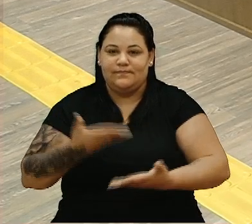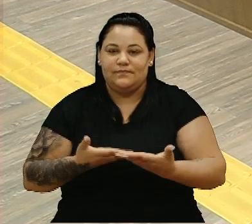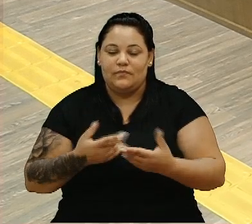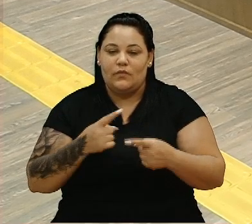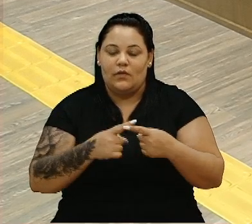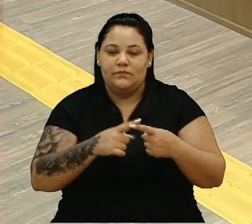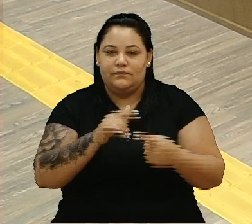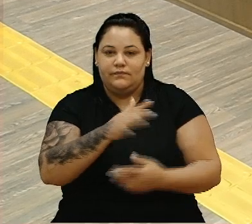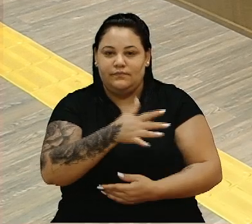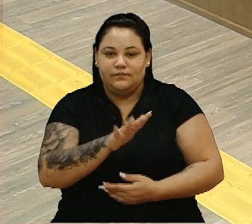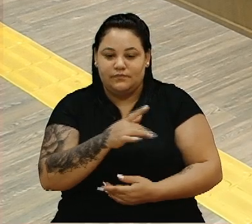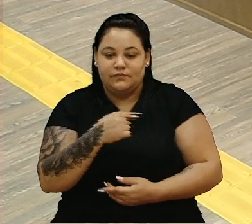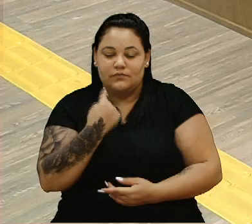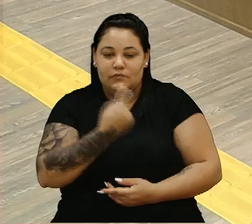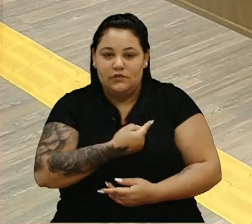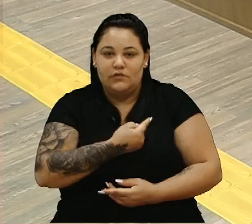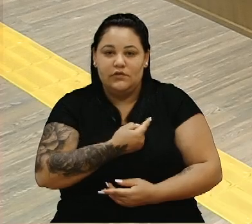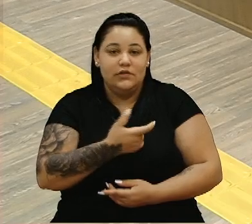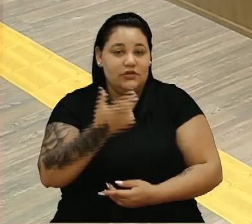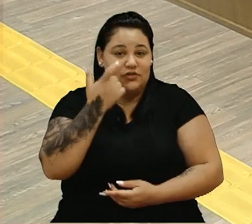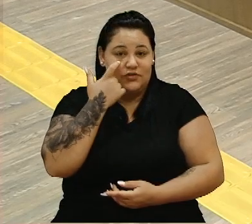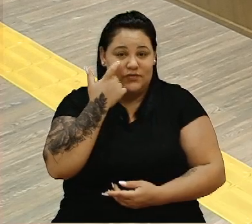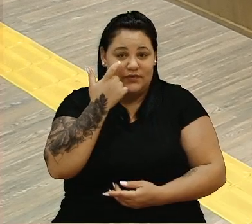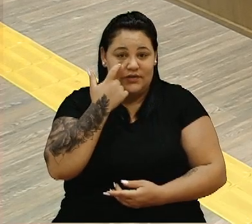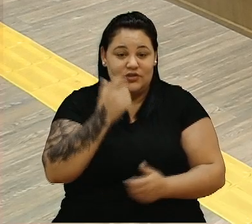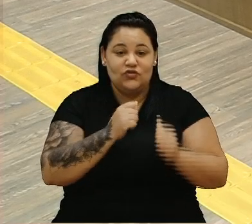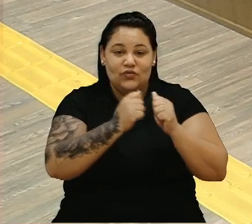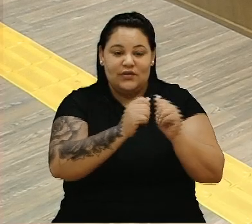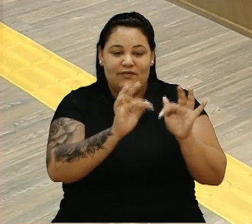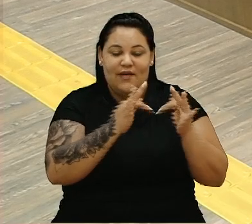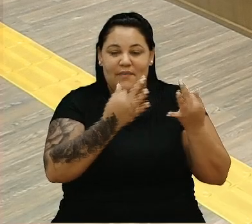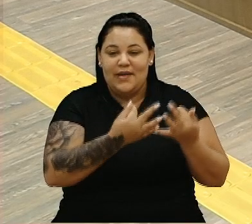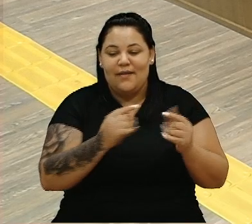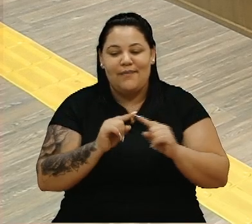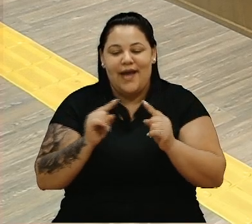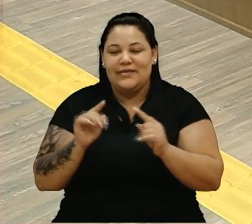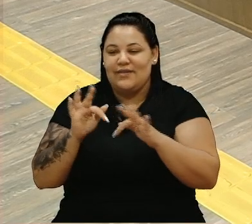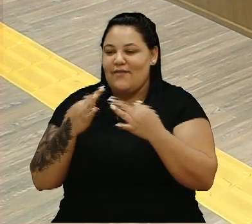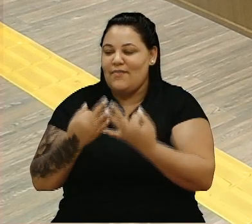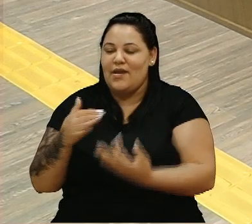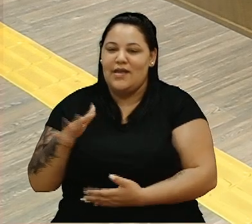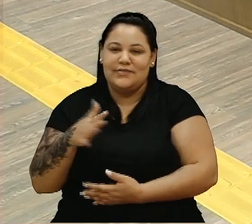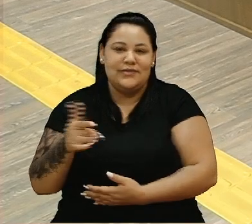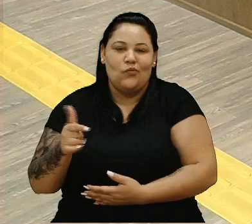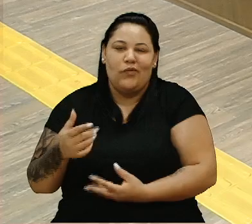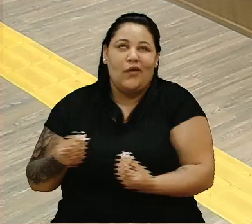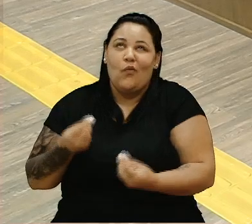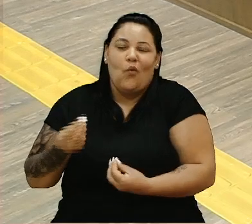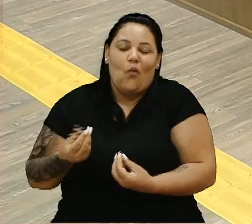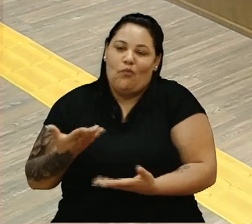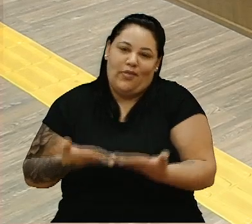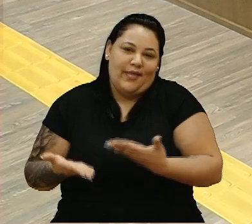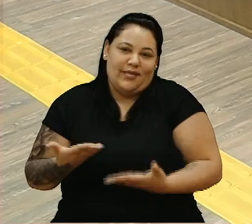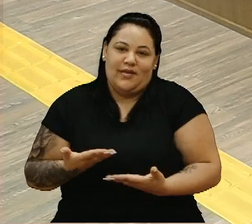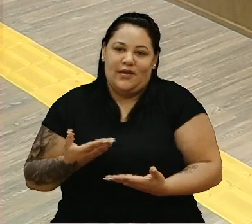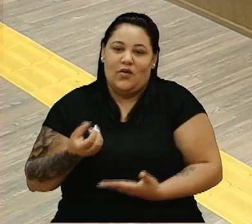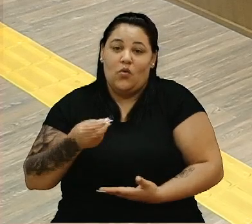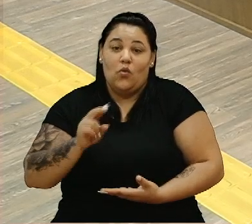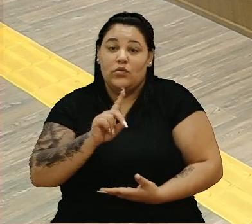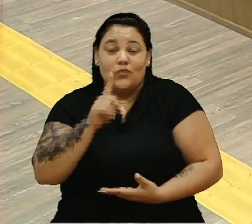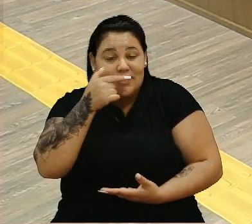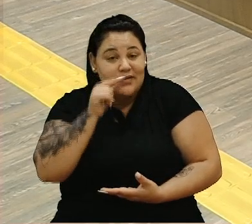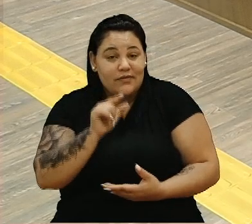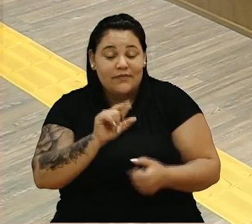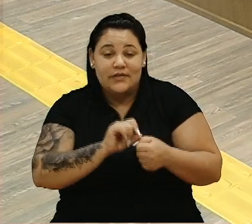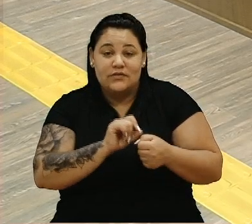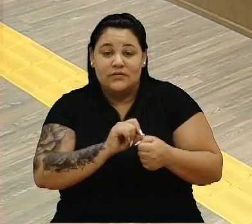gente leva essa carga para a família, mas a família muitas vezes não tem condições, ou a gente não consegue fazer um trabalho preventivo com a família